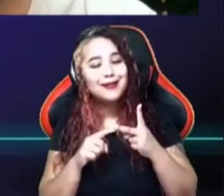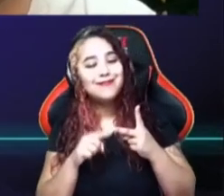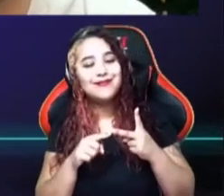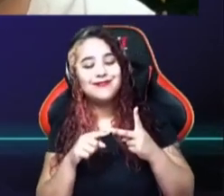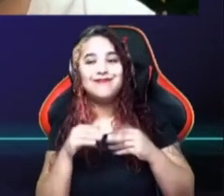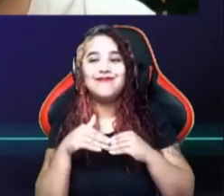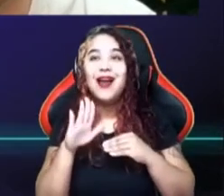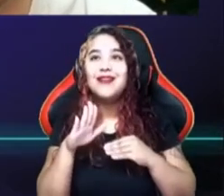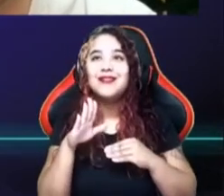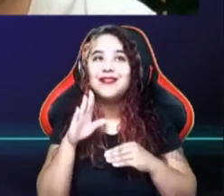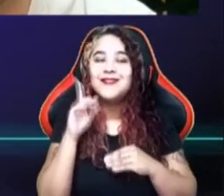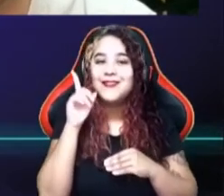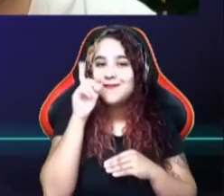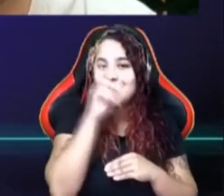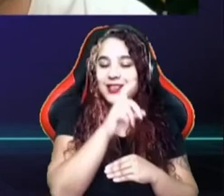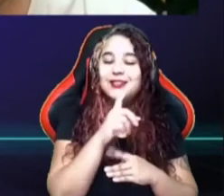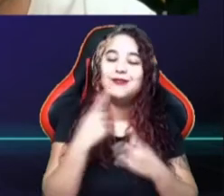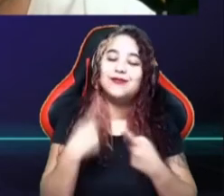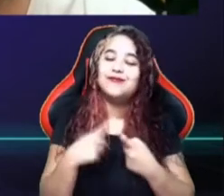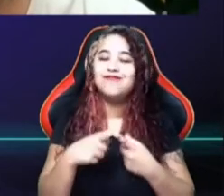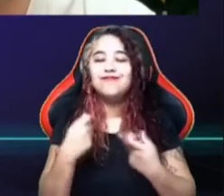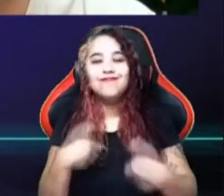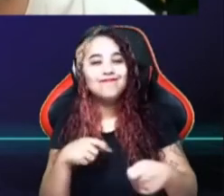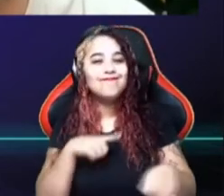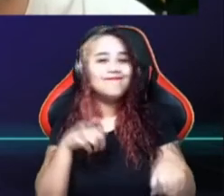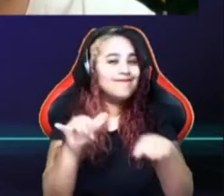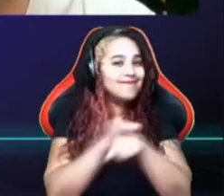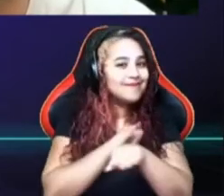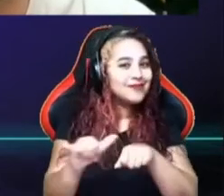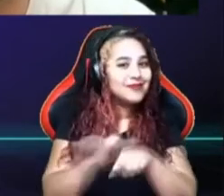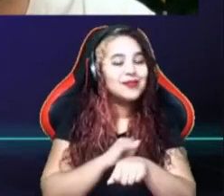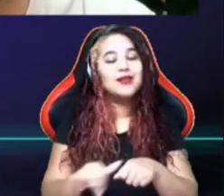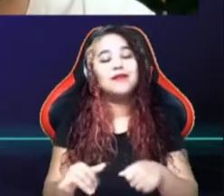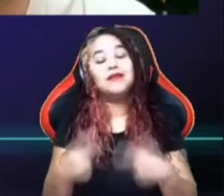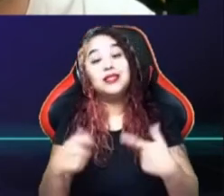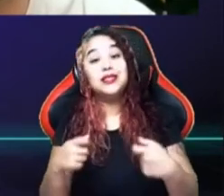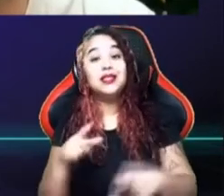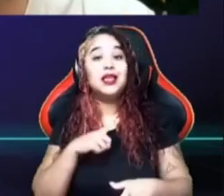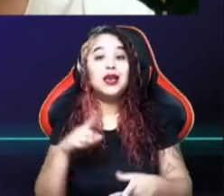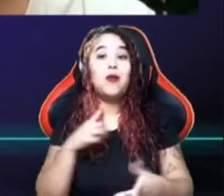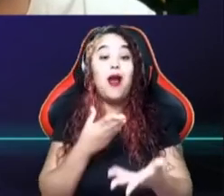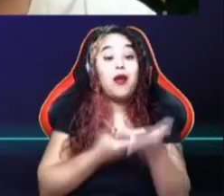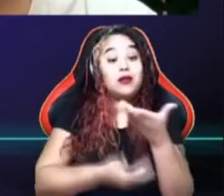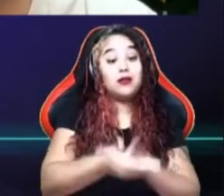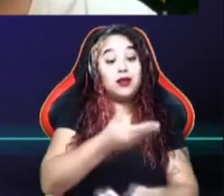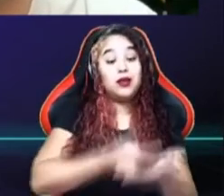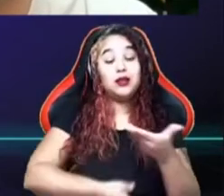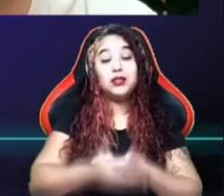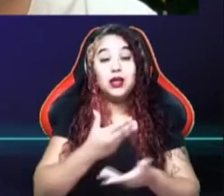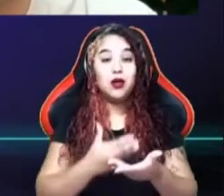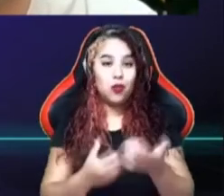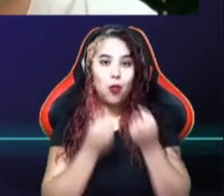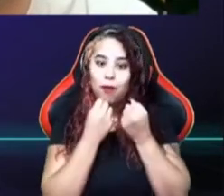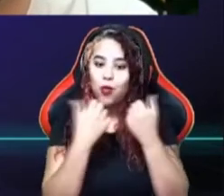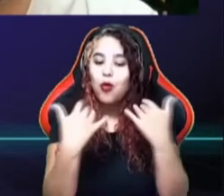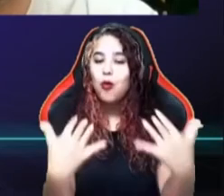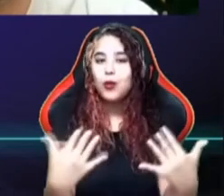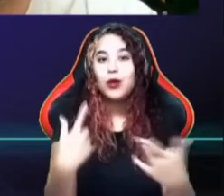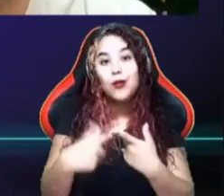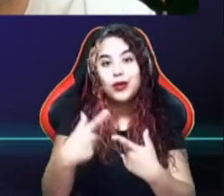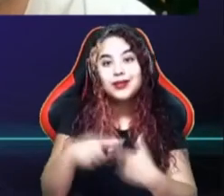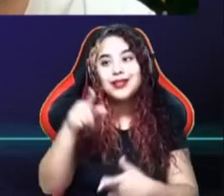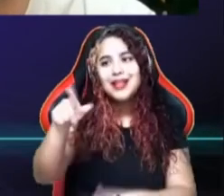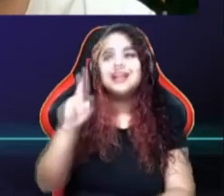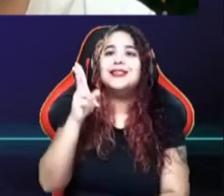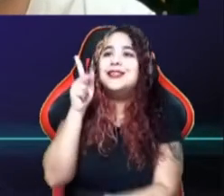também você já tem meio que uma interação com o público, num outro nível até, né? Você está falando realmente com esse público todo lá que joga, né?